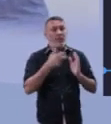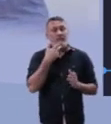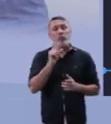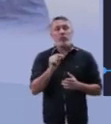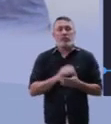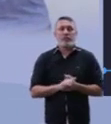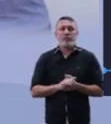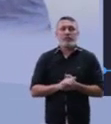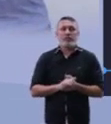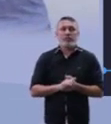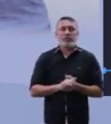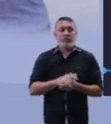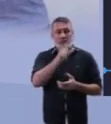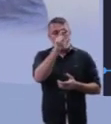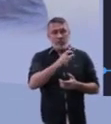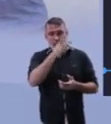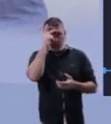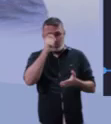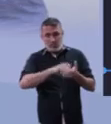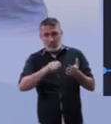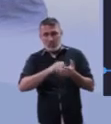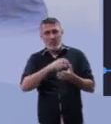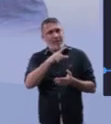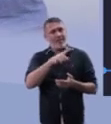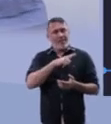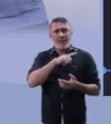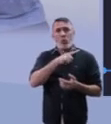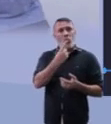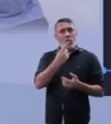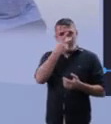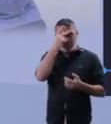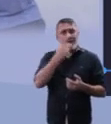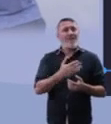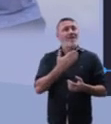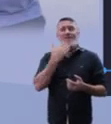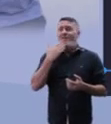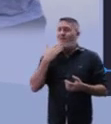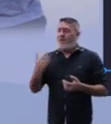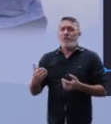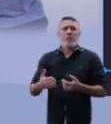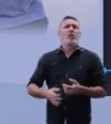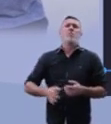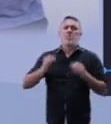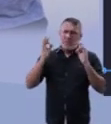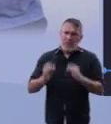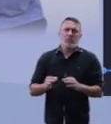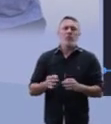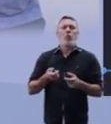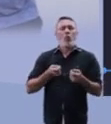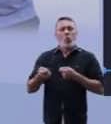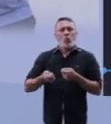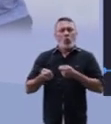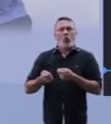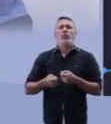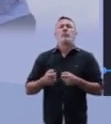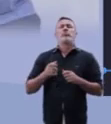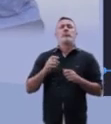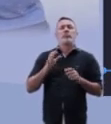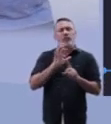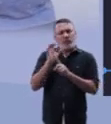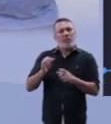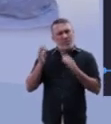que ele fala o seguinte, que o candidato ele foi totalmente favorável a essa manipulação. Olha que bacana, ele